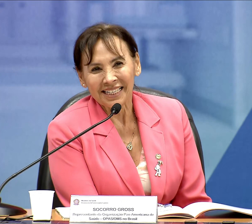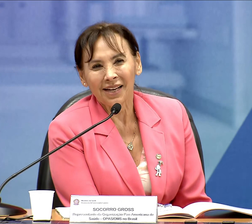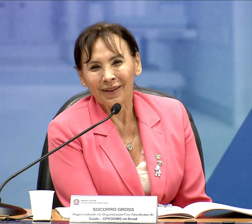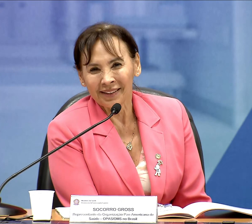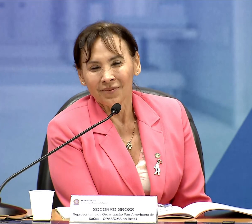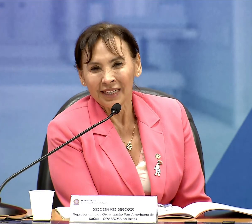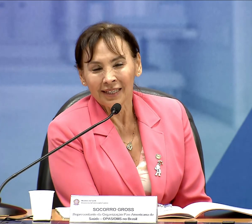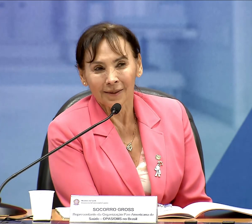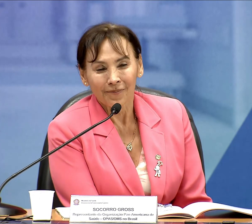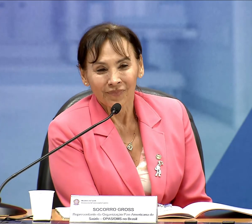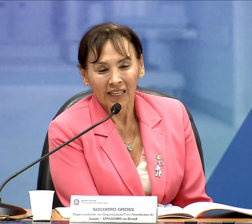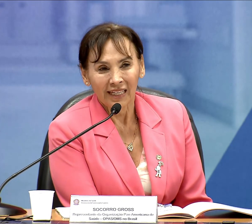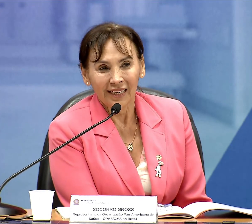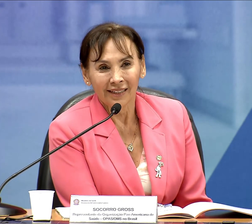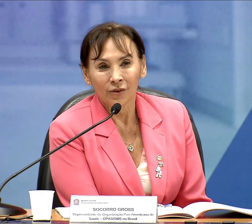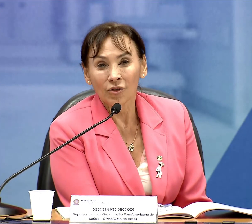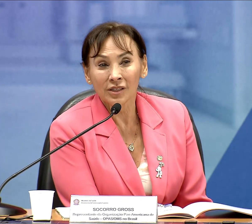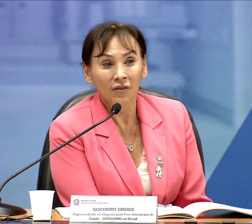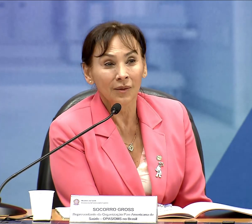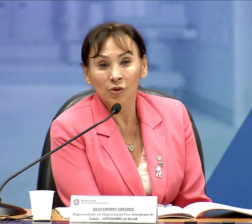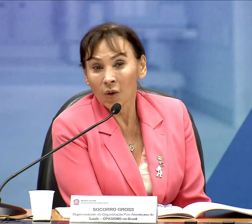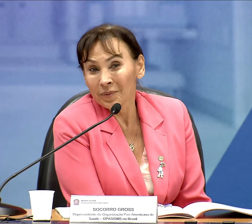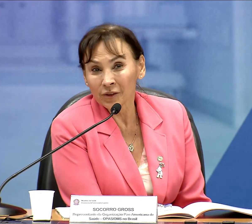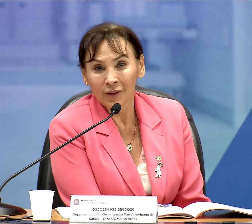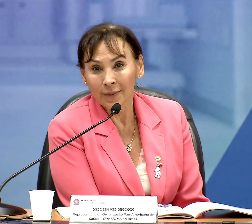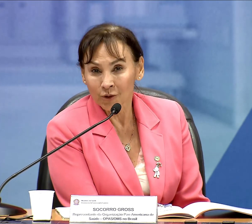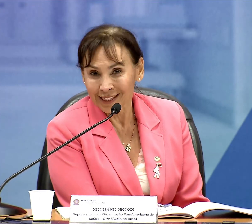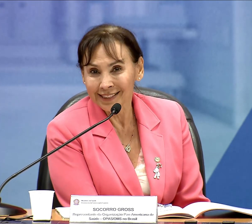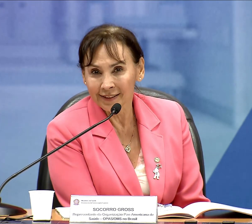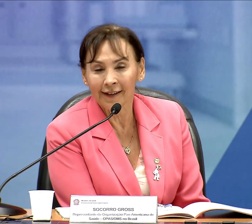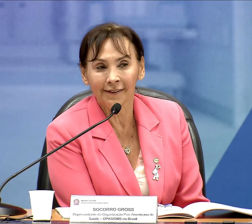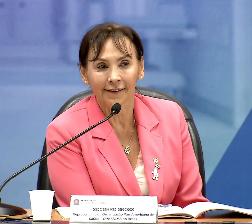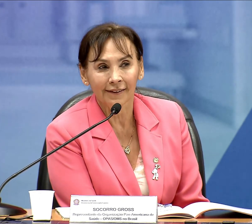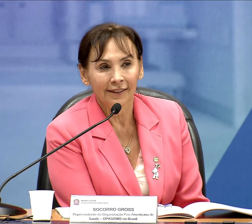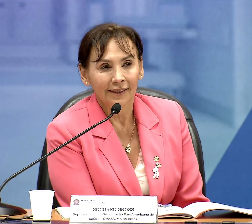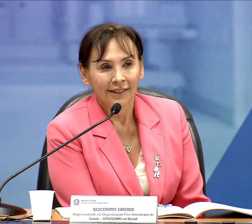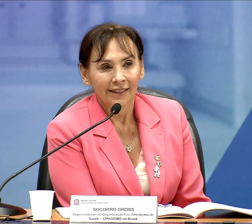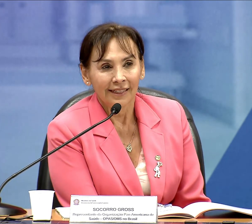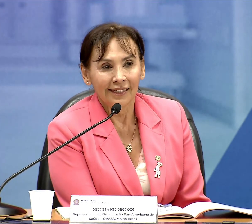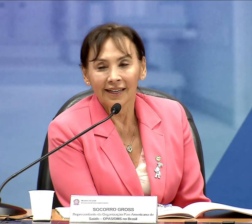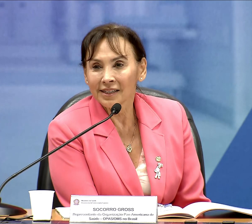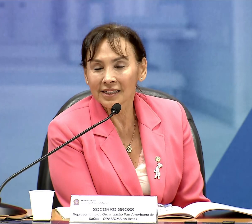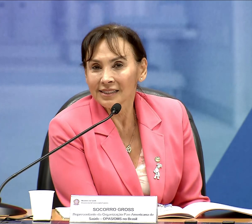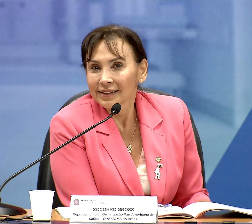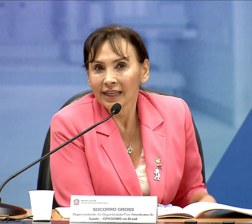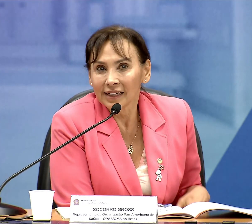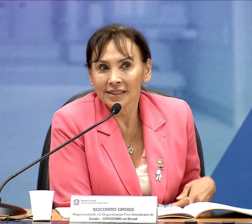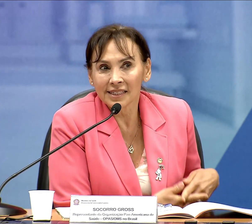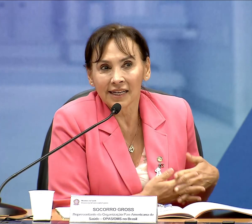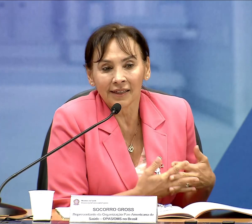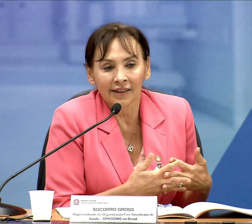a raiz da pandemia, nós tivemos aumento da mortalidade. E